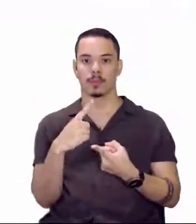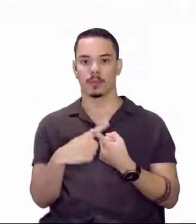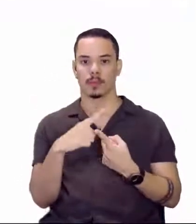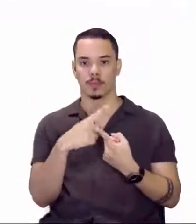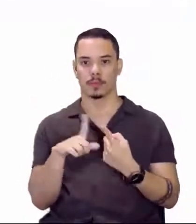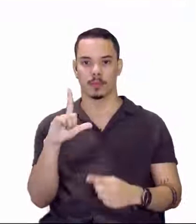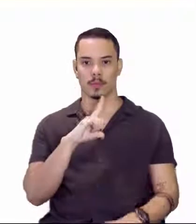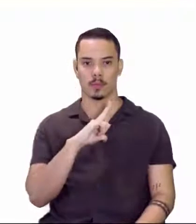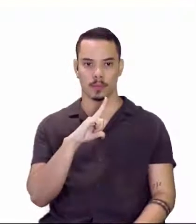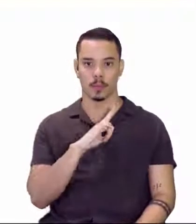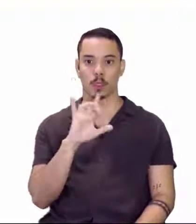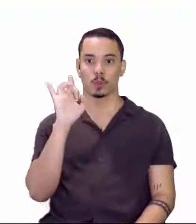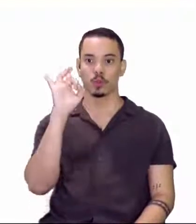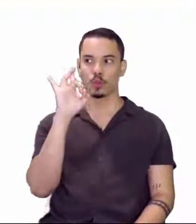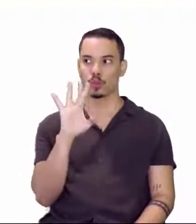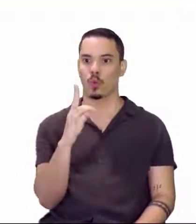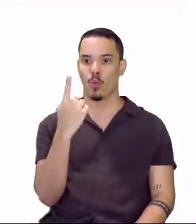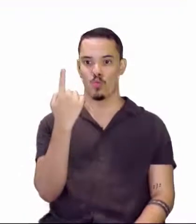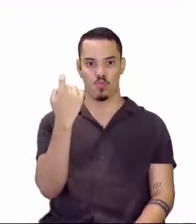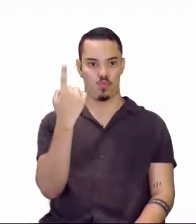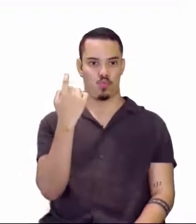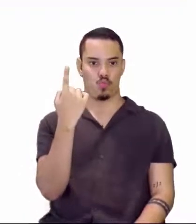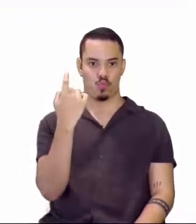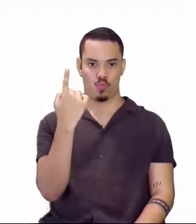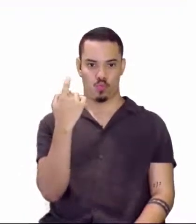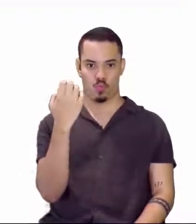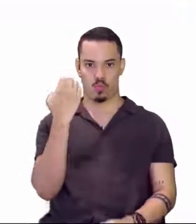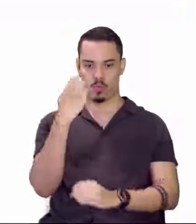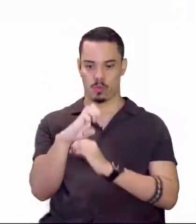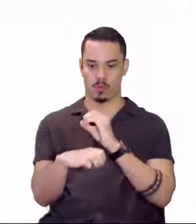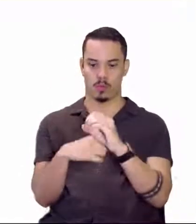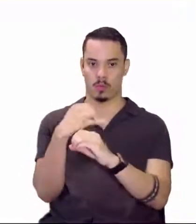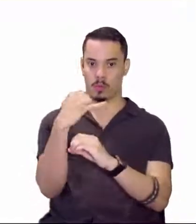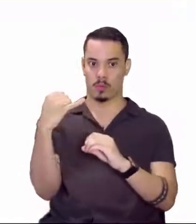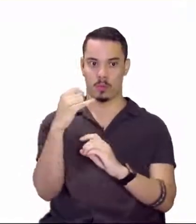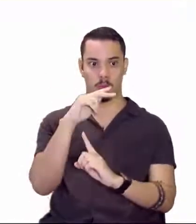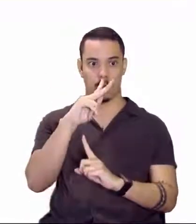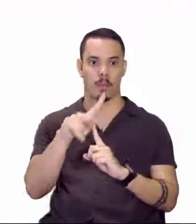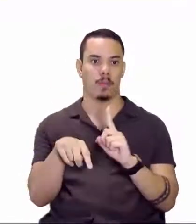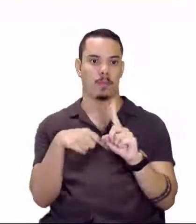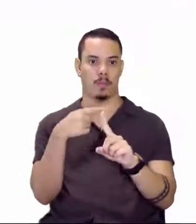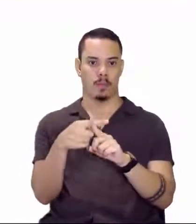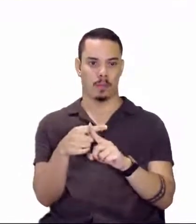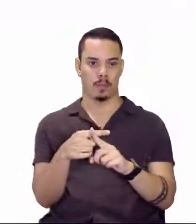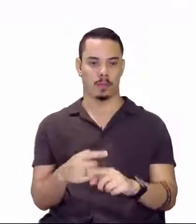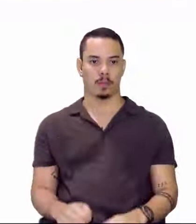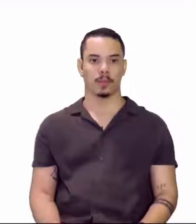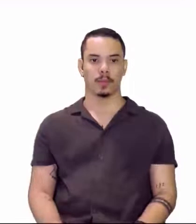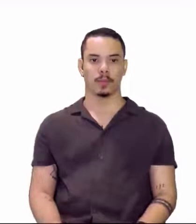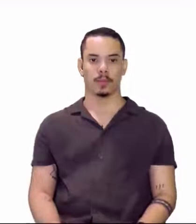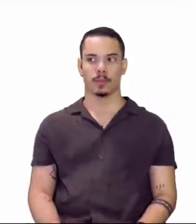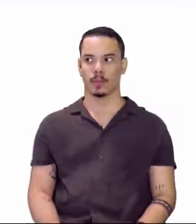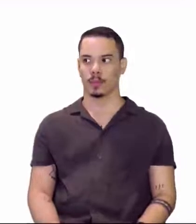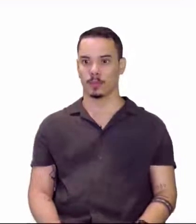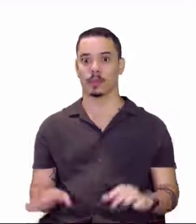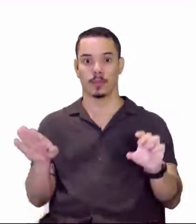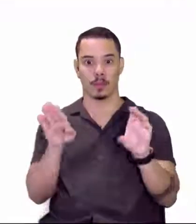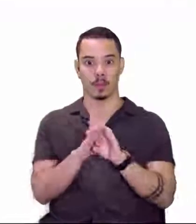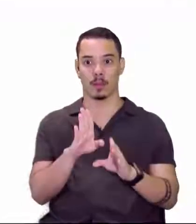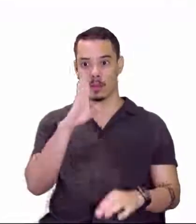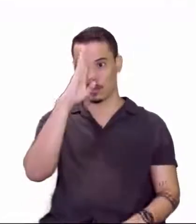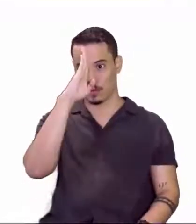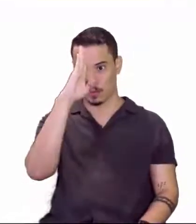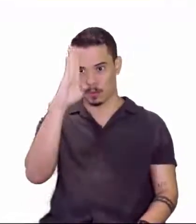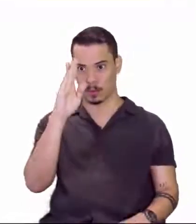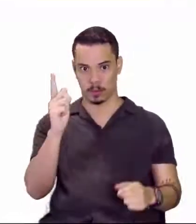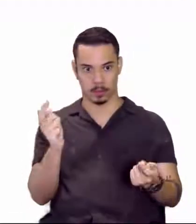só tem um elétron, um próton também. O número atômico dele é 1. E ele, no estado fundamental,